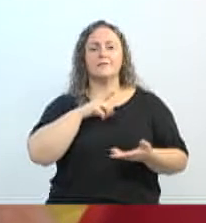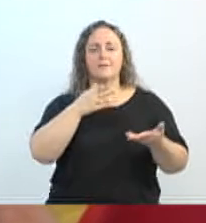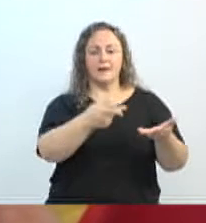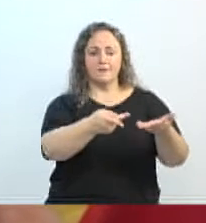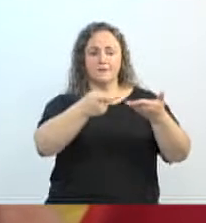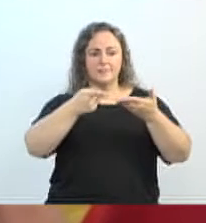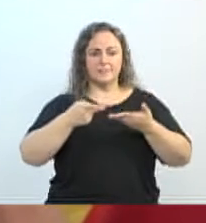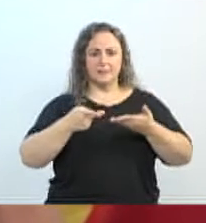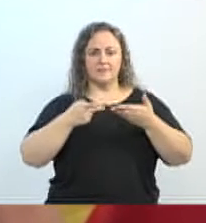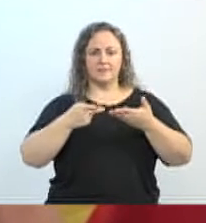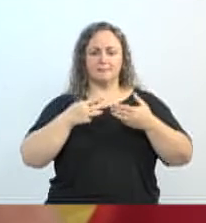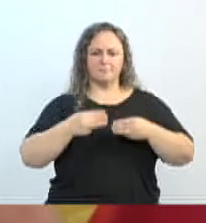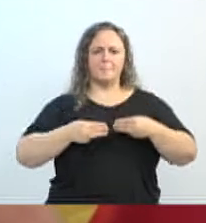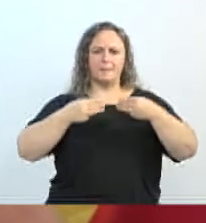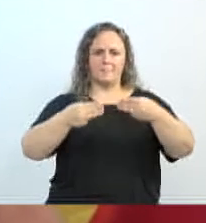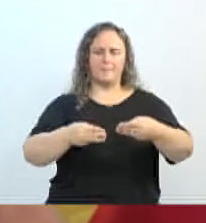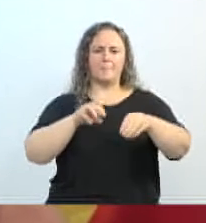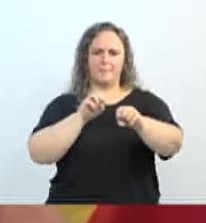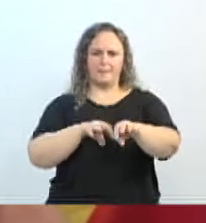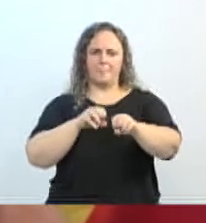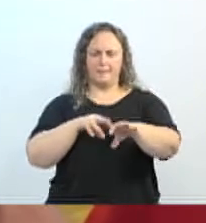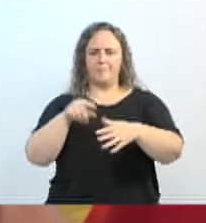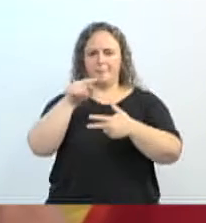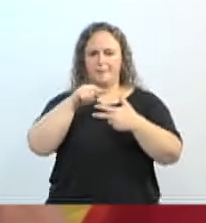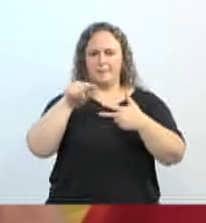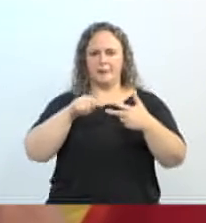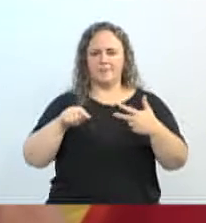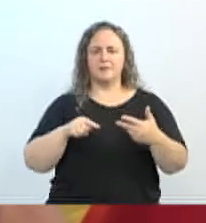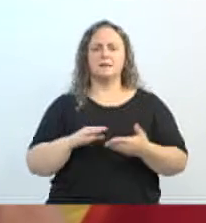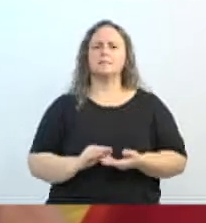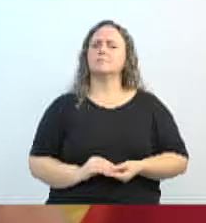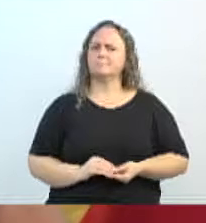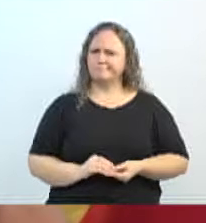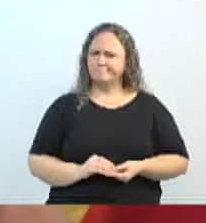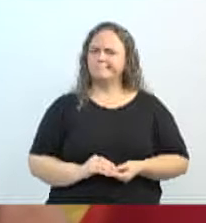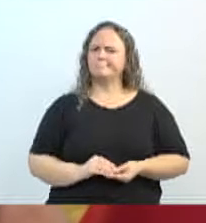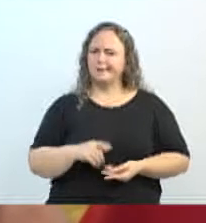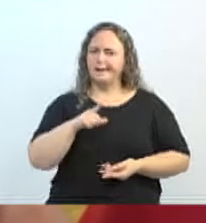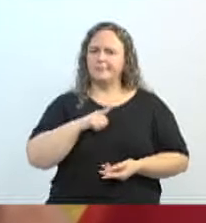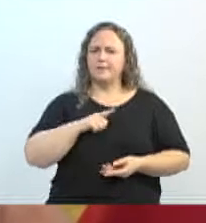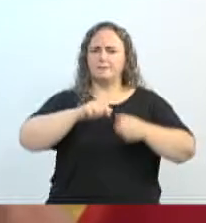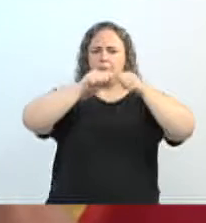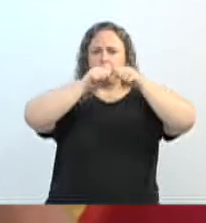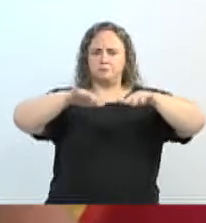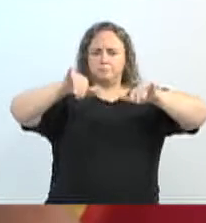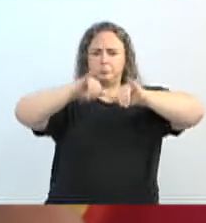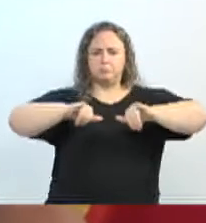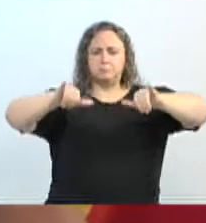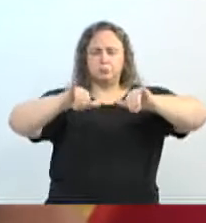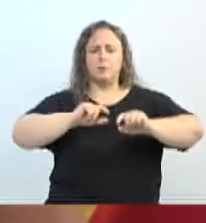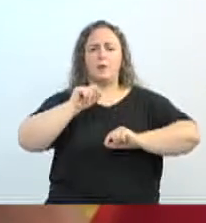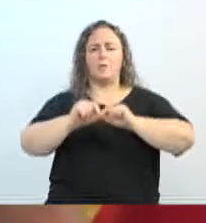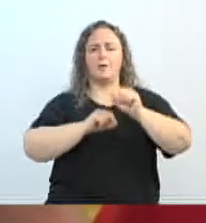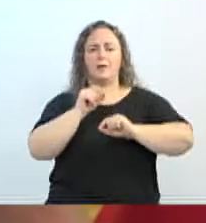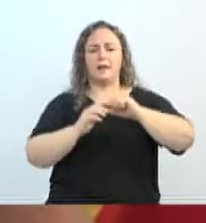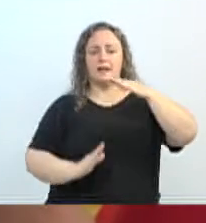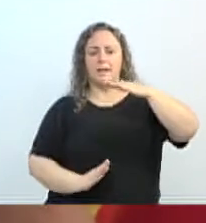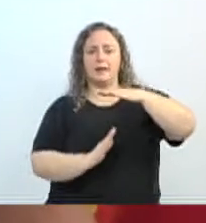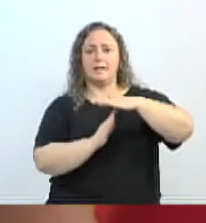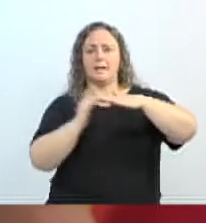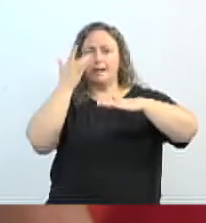Educação na inauguração de uma creche e foi notícia nos portais de que na entrada estabelecia um limite de